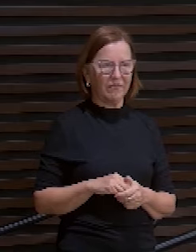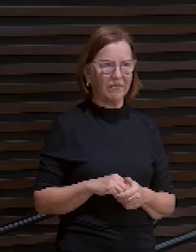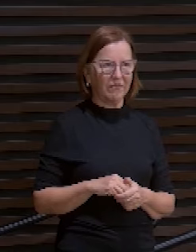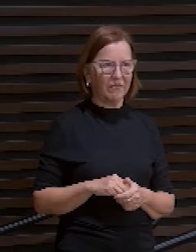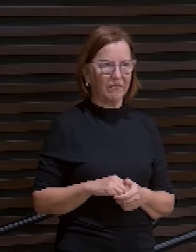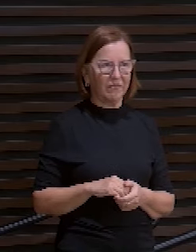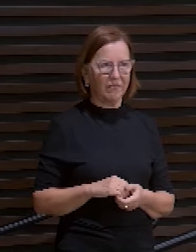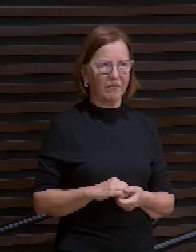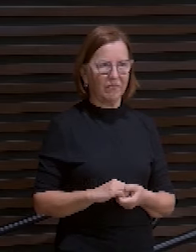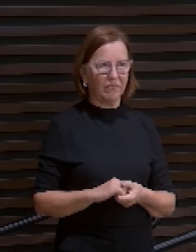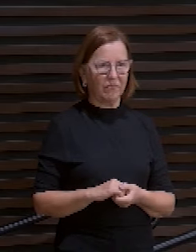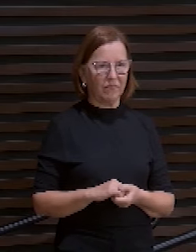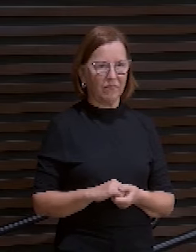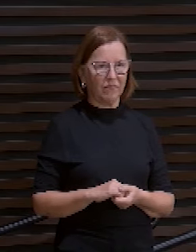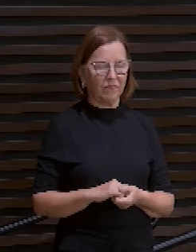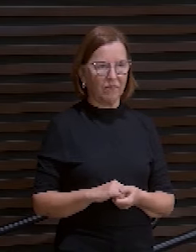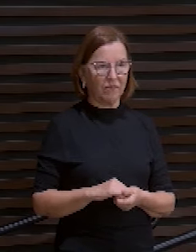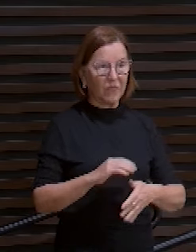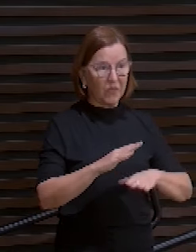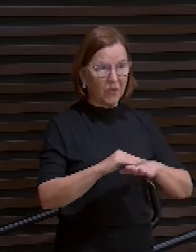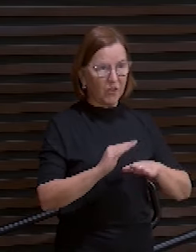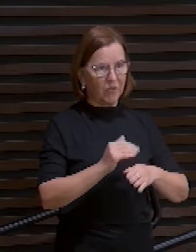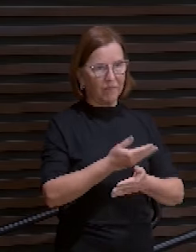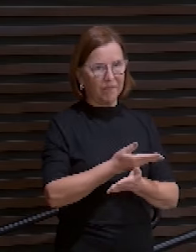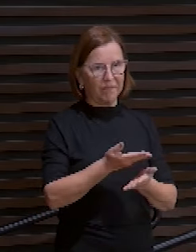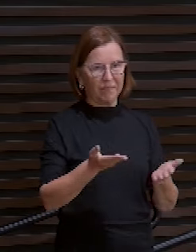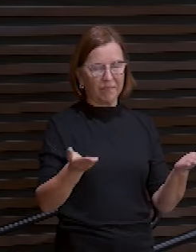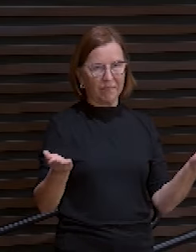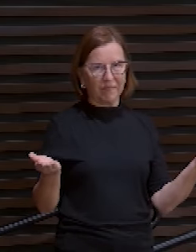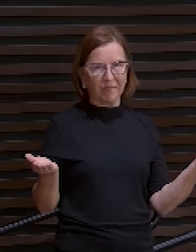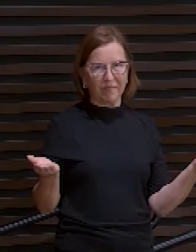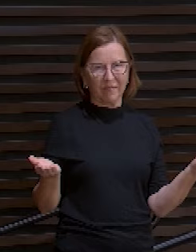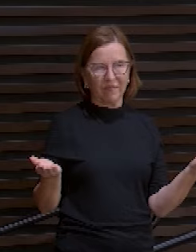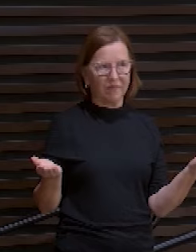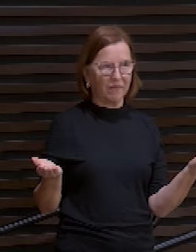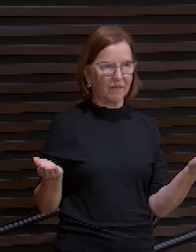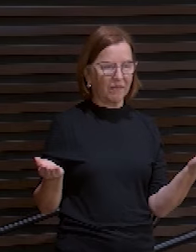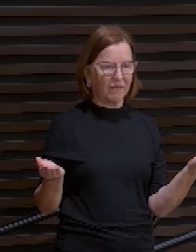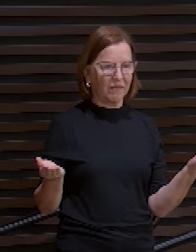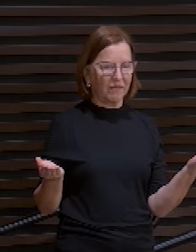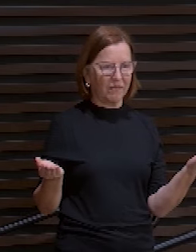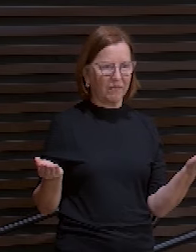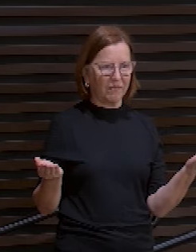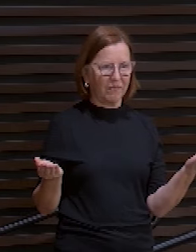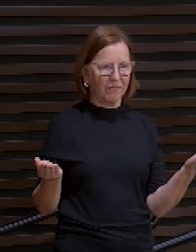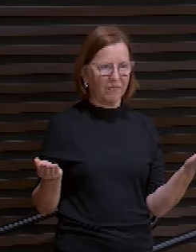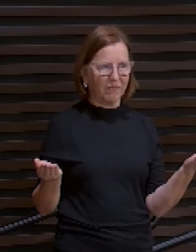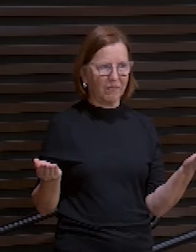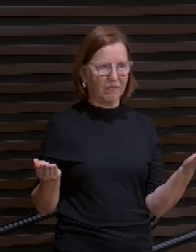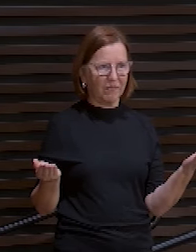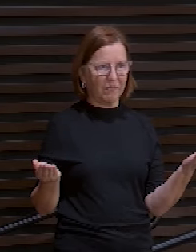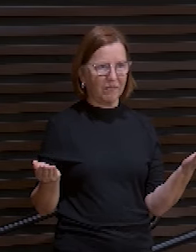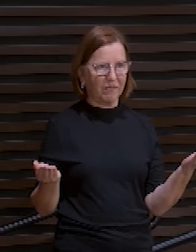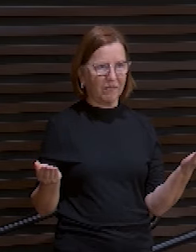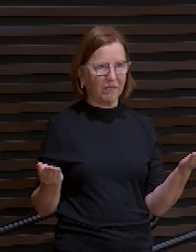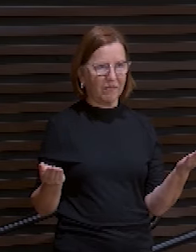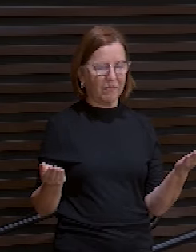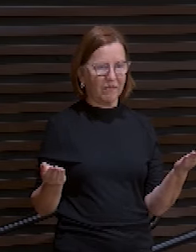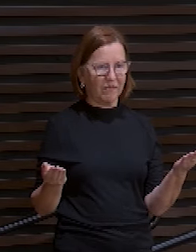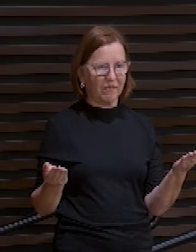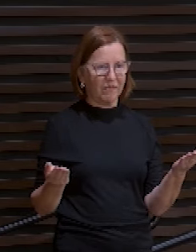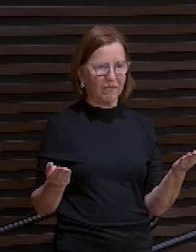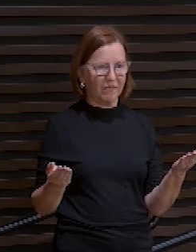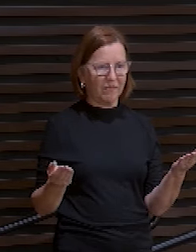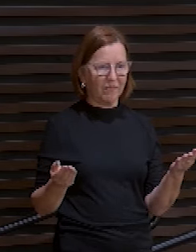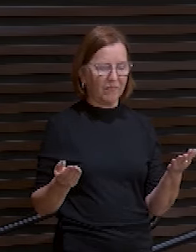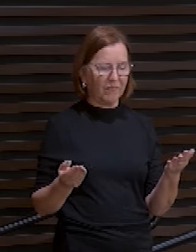e eu convido a você a acompanhar então o boletim